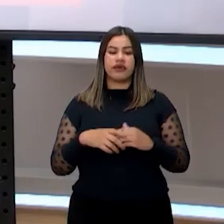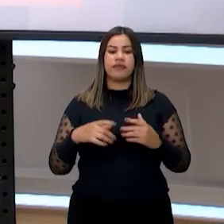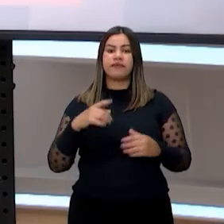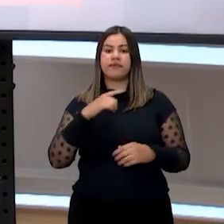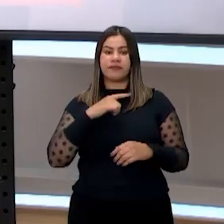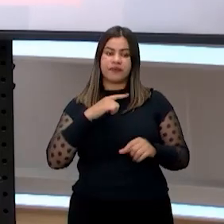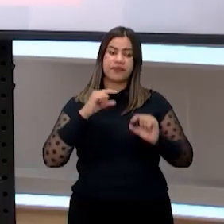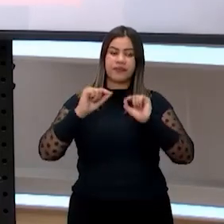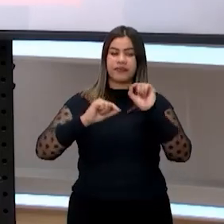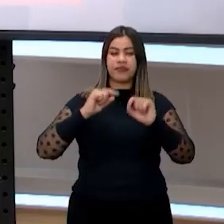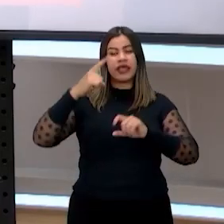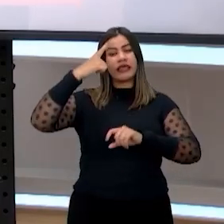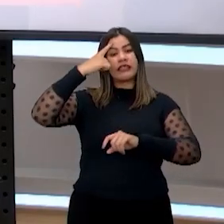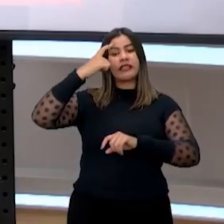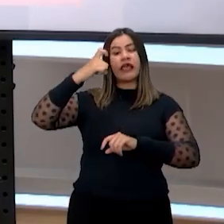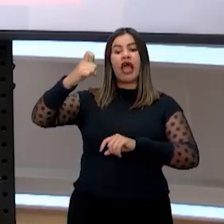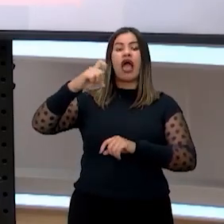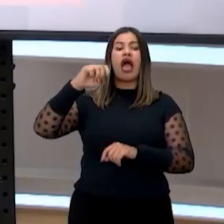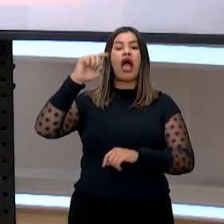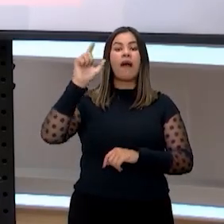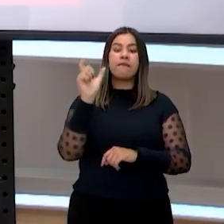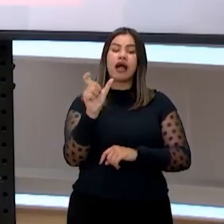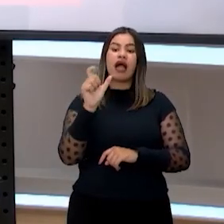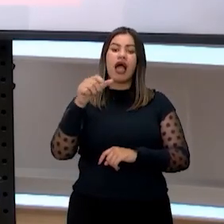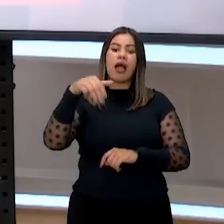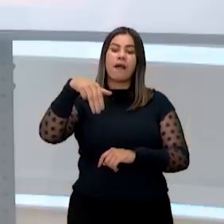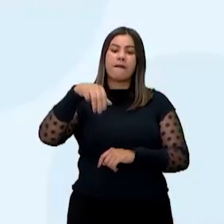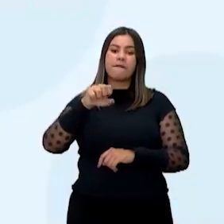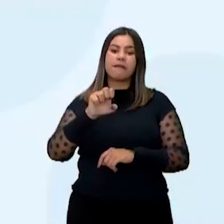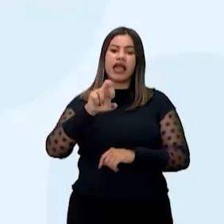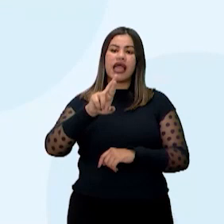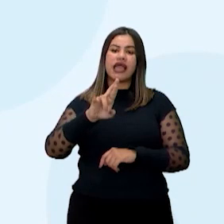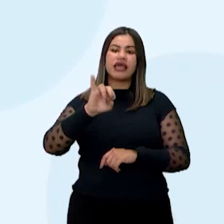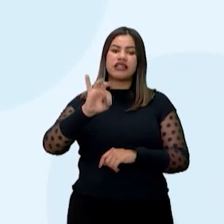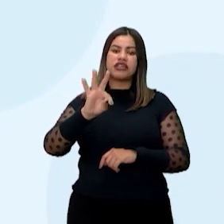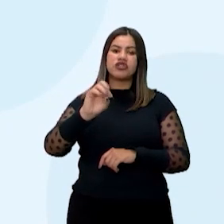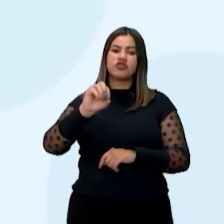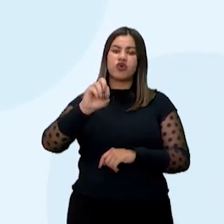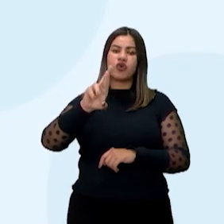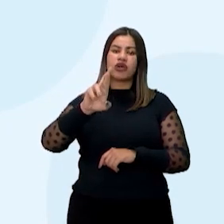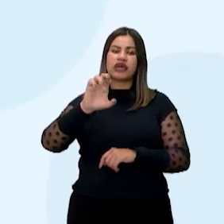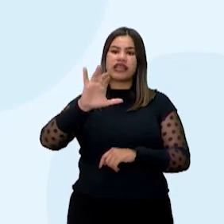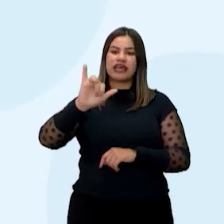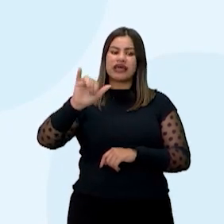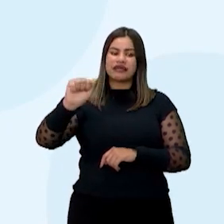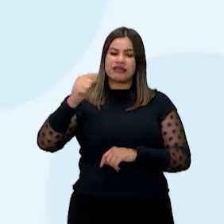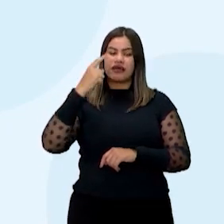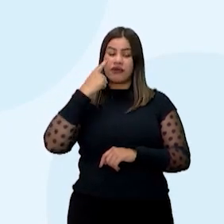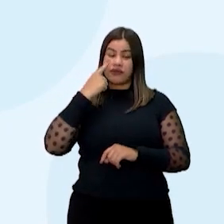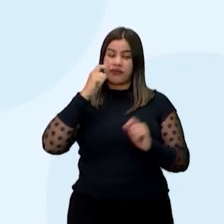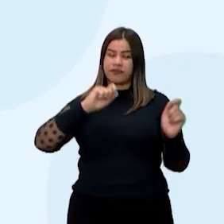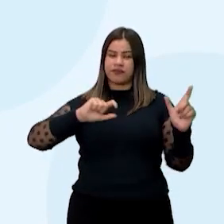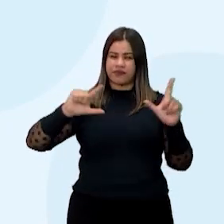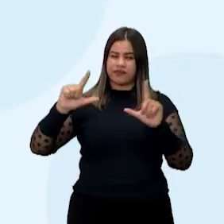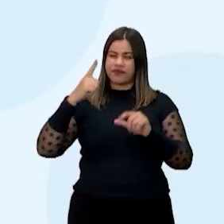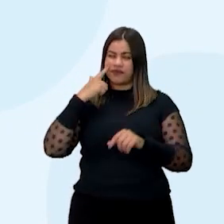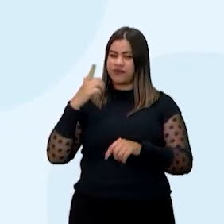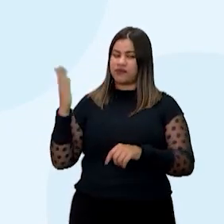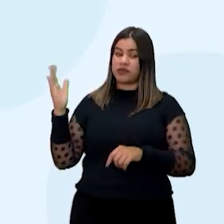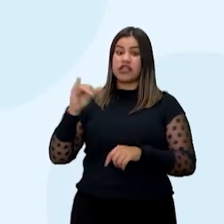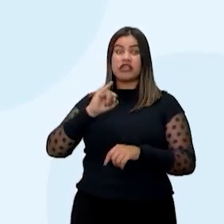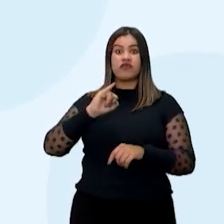metafísico, da ideia da meritocracia. Vem aqui para o LED, vem aqui para o LED. Olha lá. Se você se deu